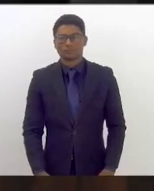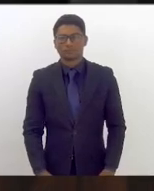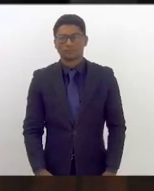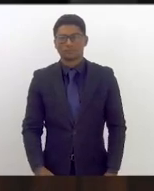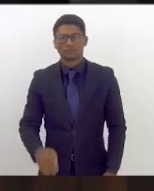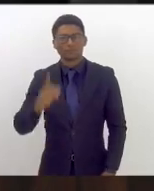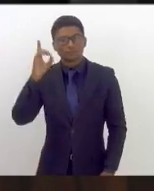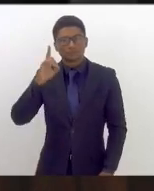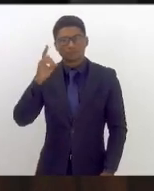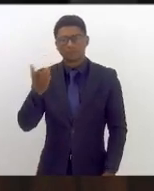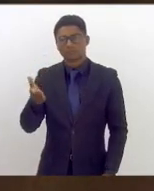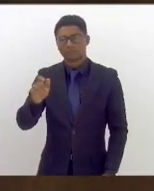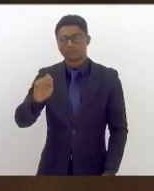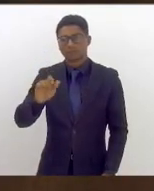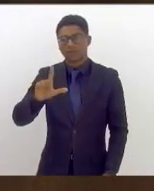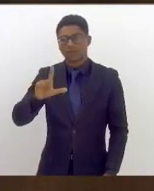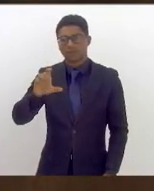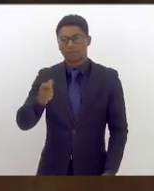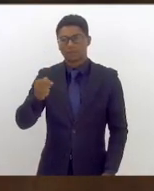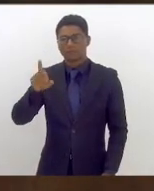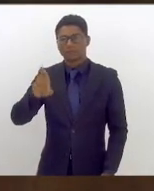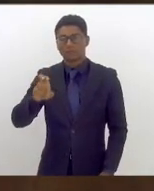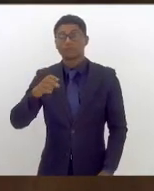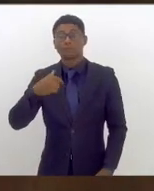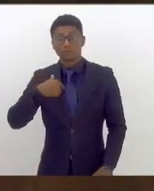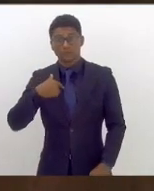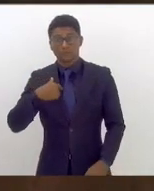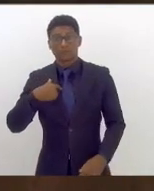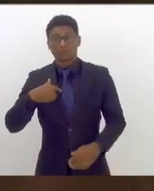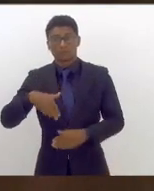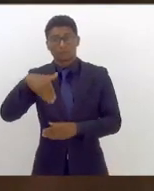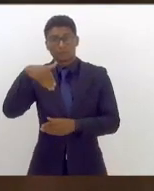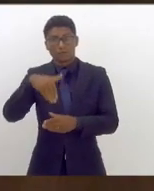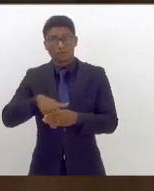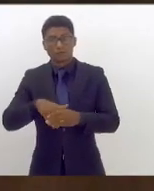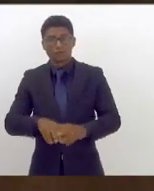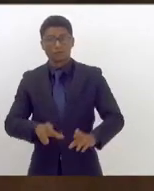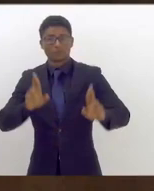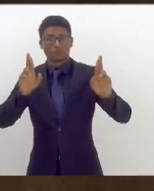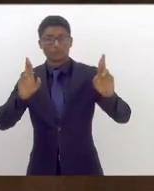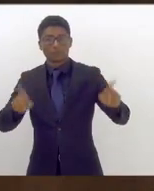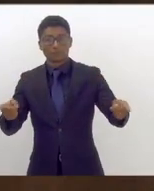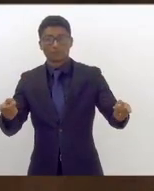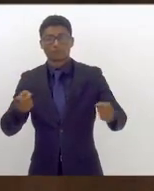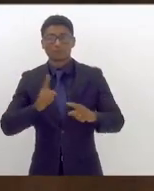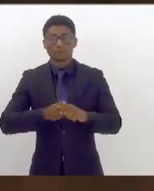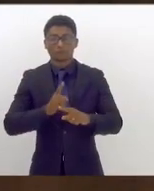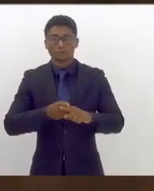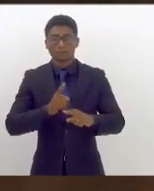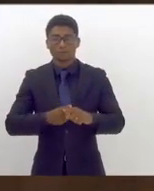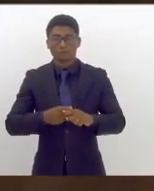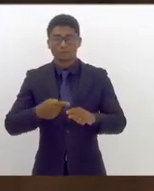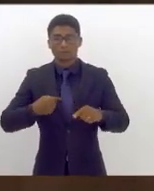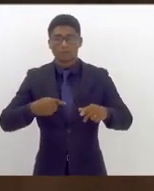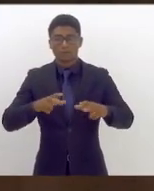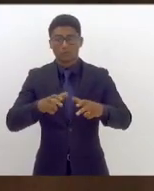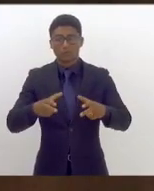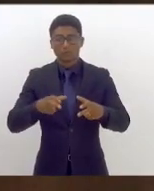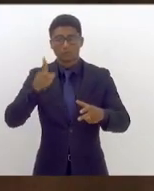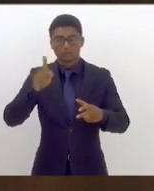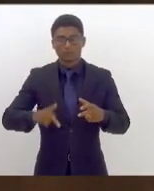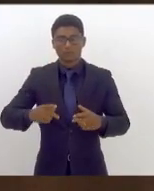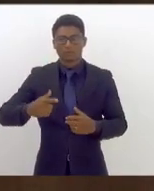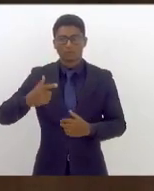Alexandre Freitas eu ia apresentar um voto de emergente do na qualidade de vice-presidente da comissão de tributação mas